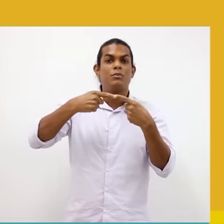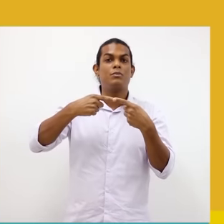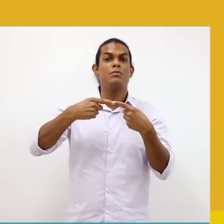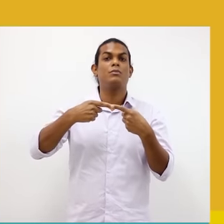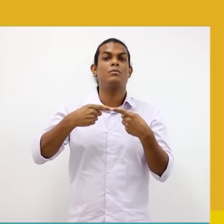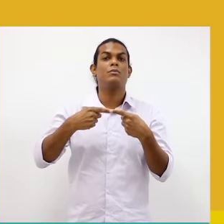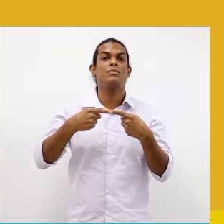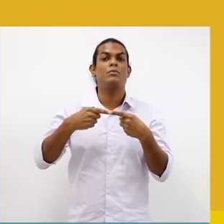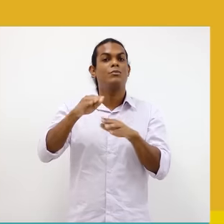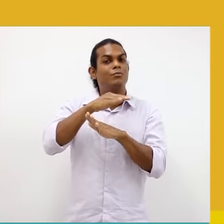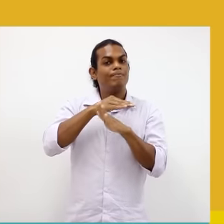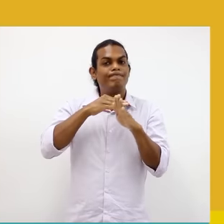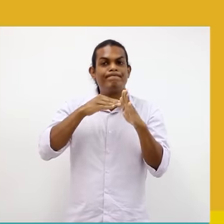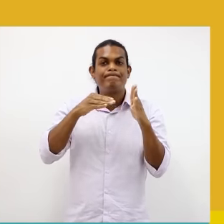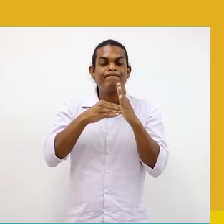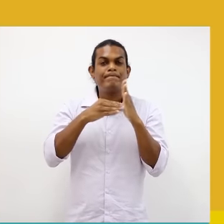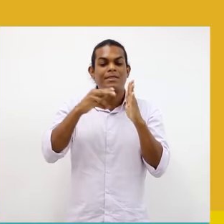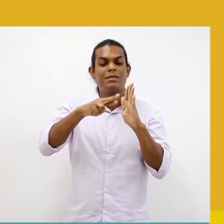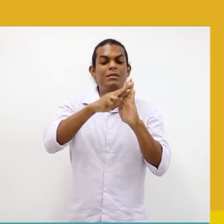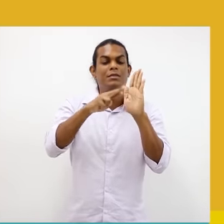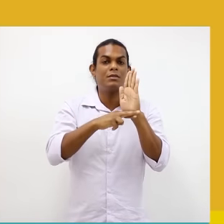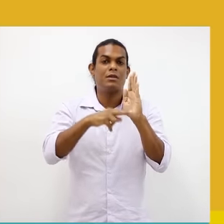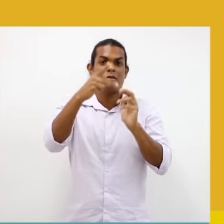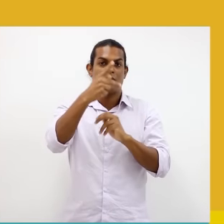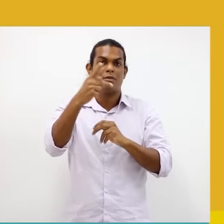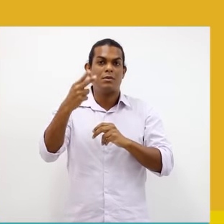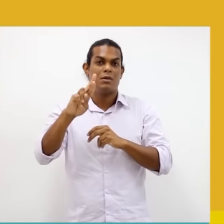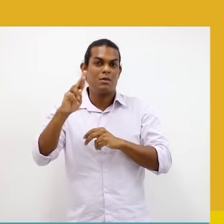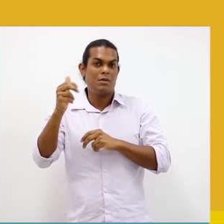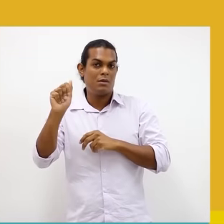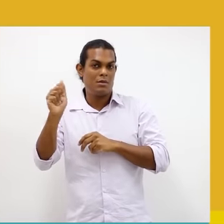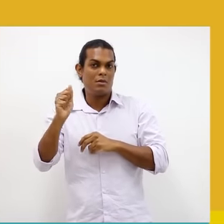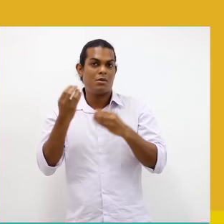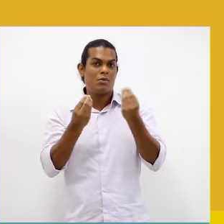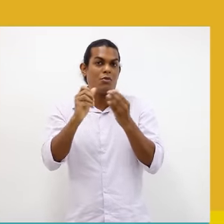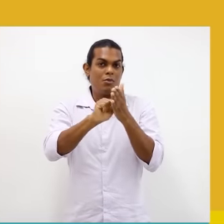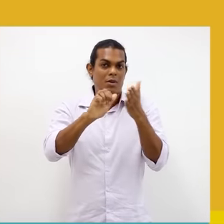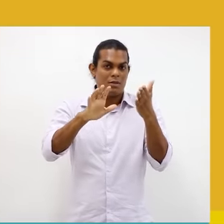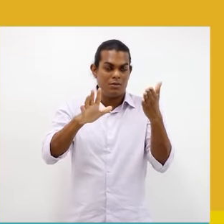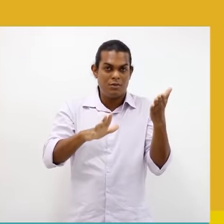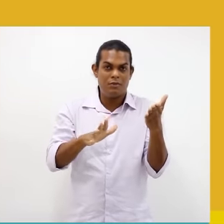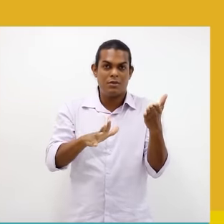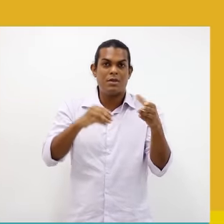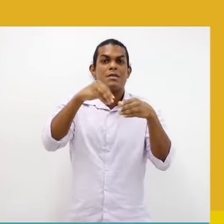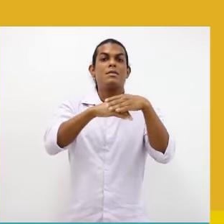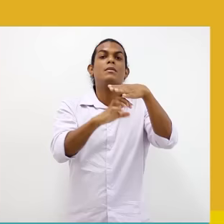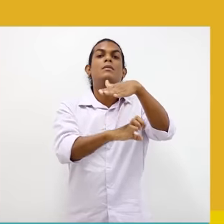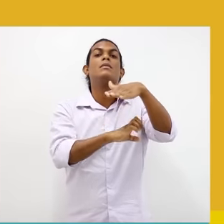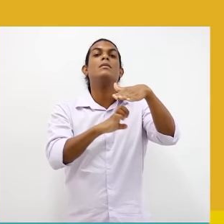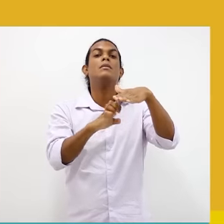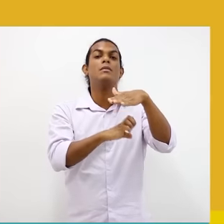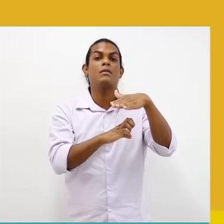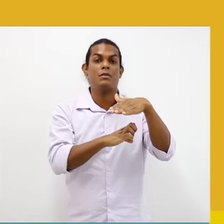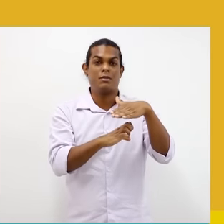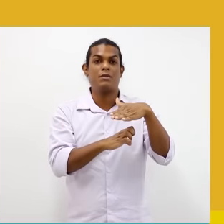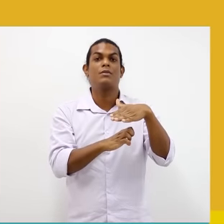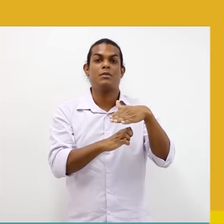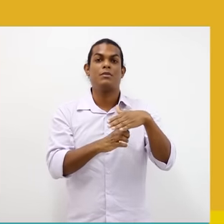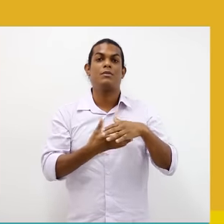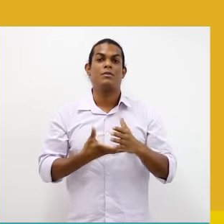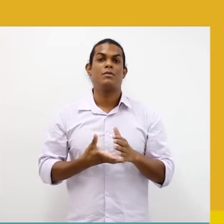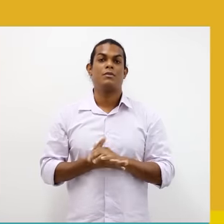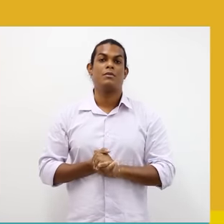o cumprimento do PPRA como atividade permanente na empresa. É obrigação do empregador, é obrigação da empresa fazer